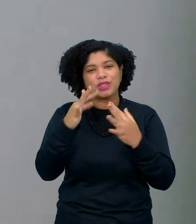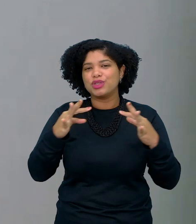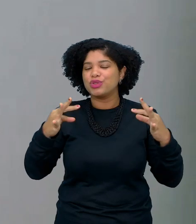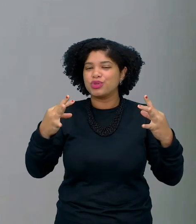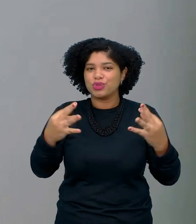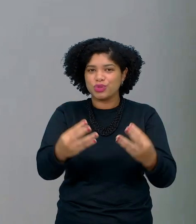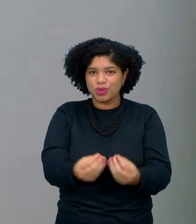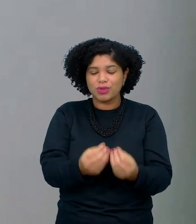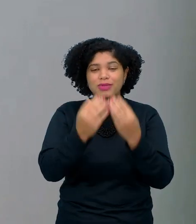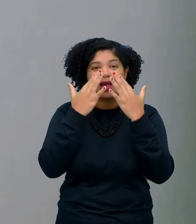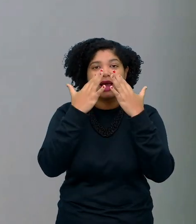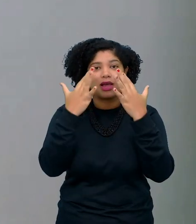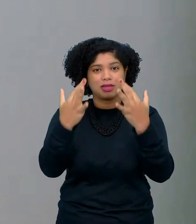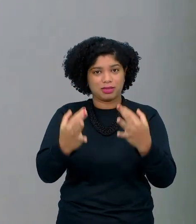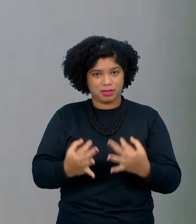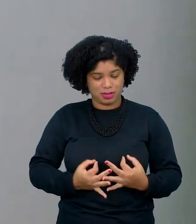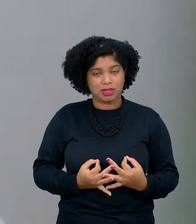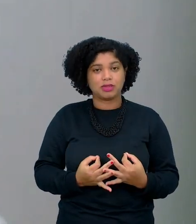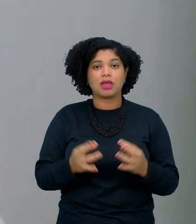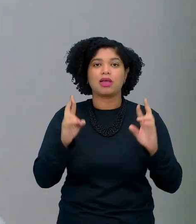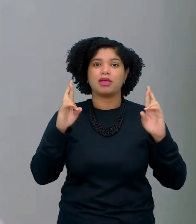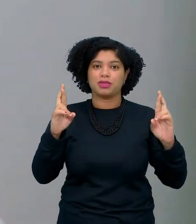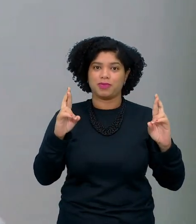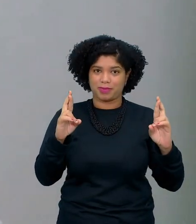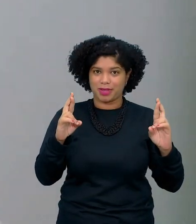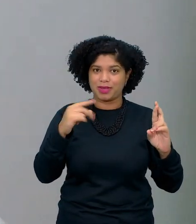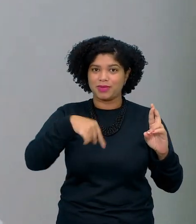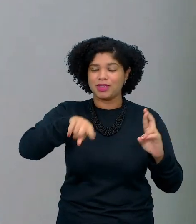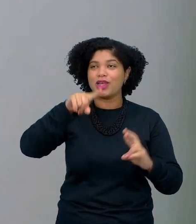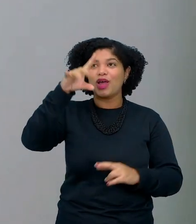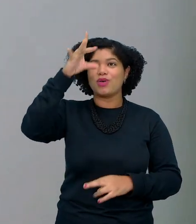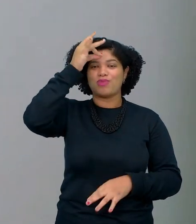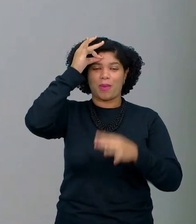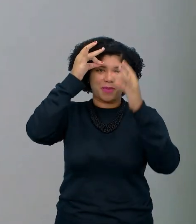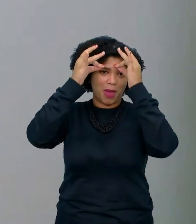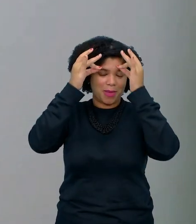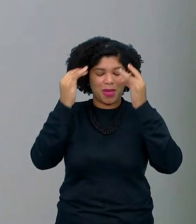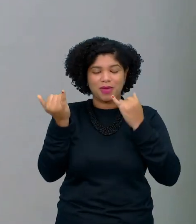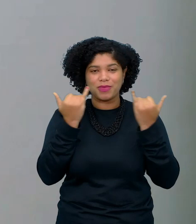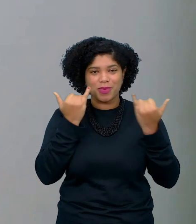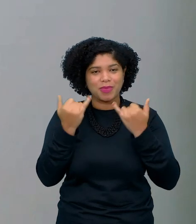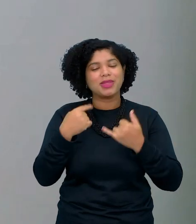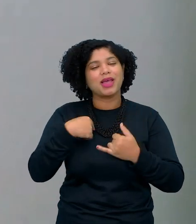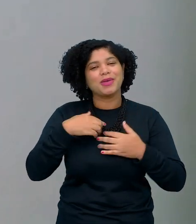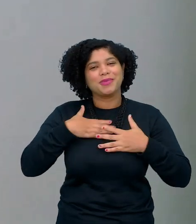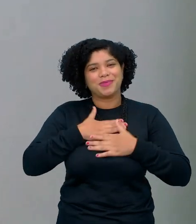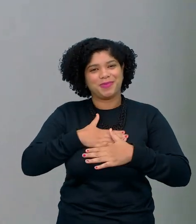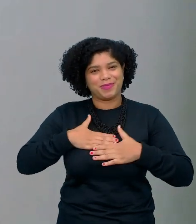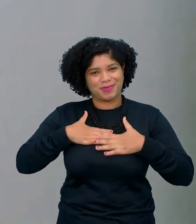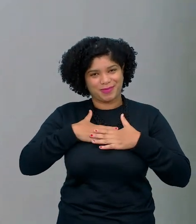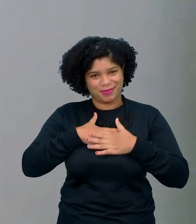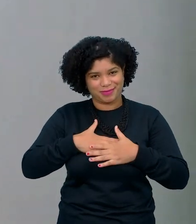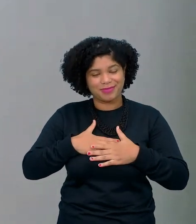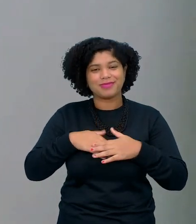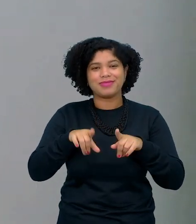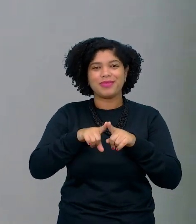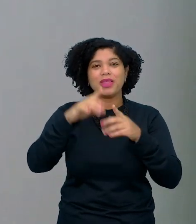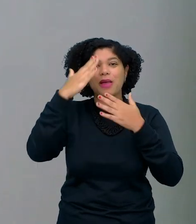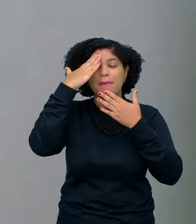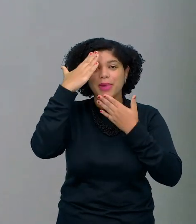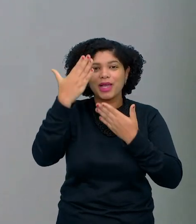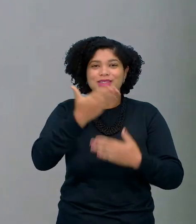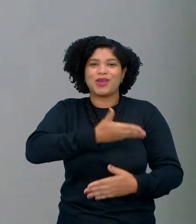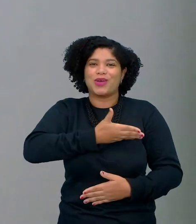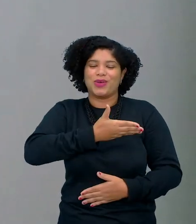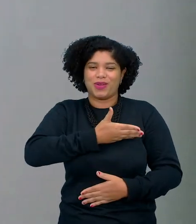por estarem aqui, eu espero que tenha agregado em algo a vocês, assim como agregou a mim também, agradeço meus